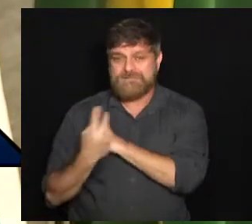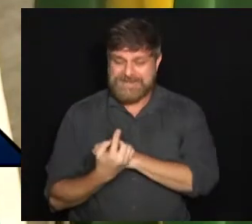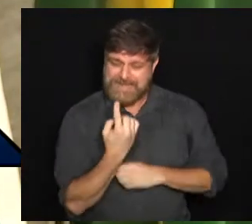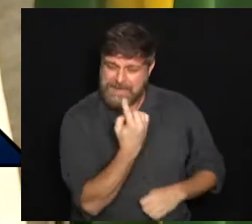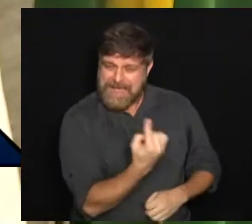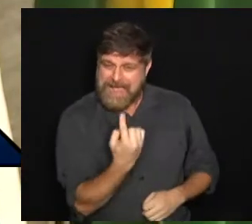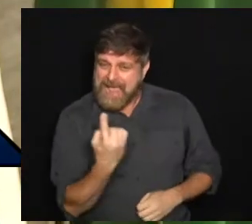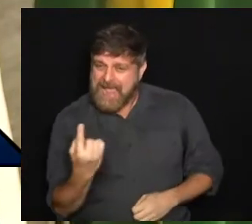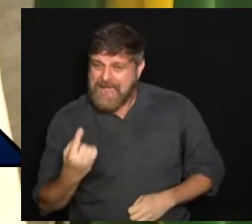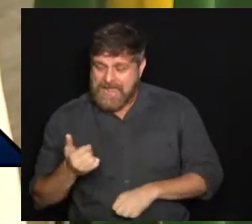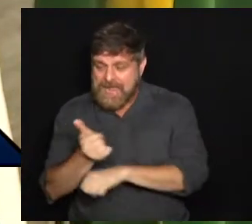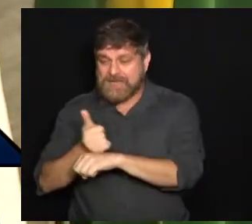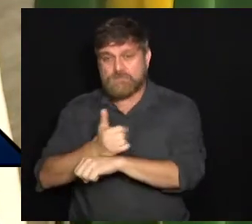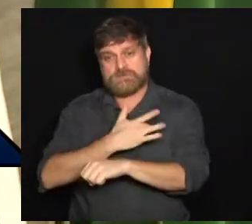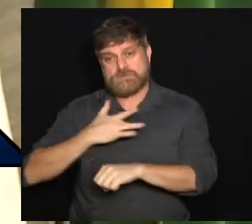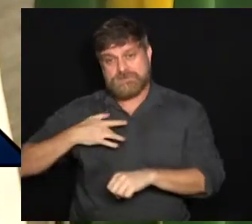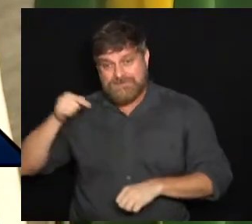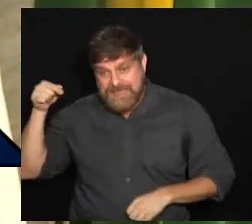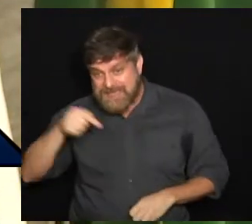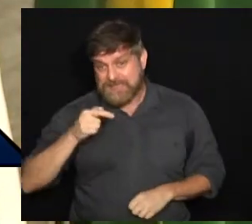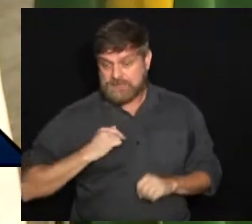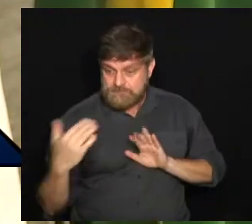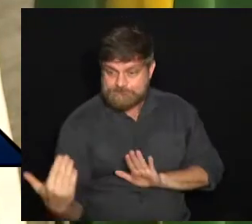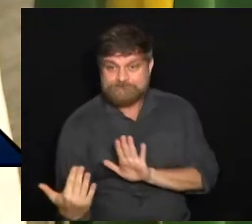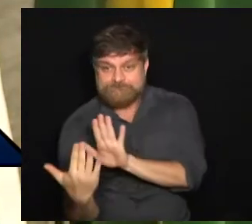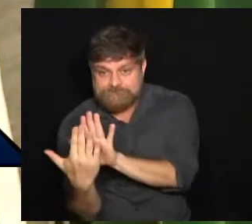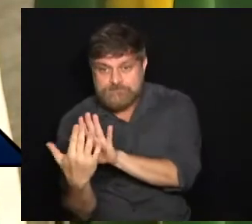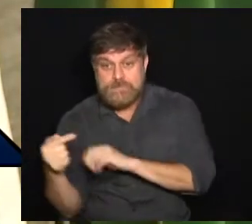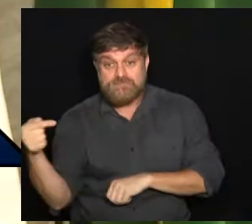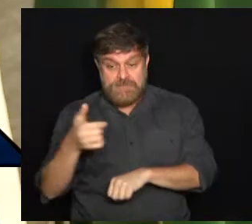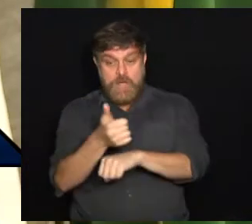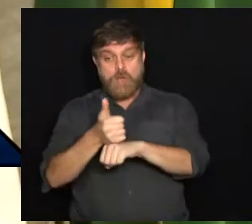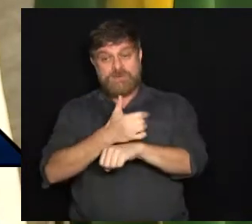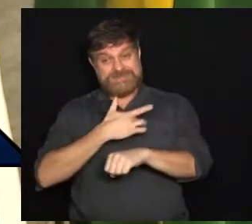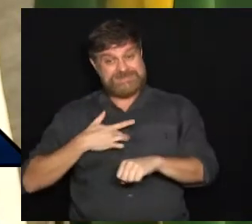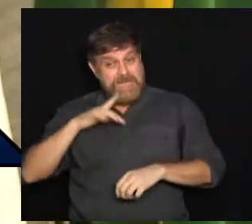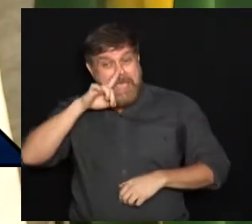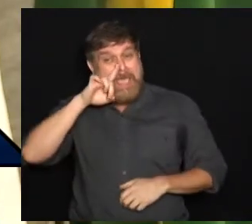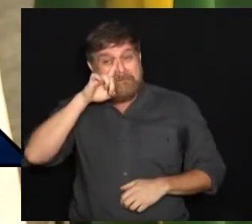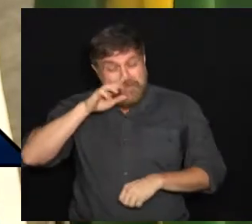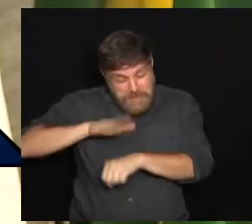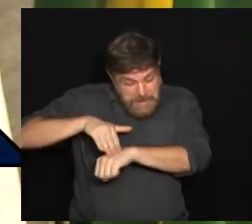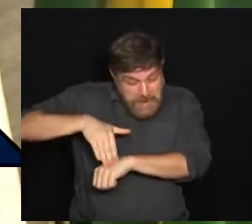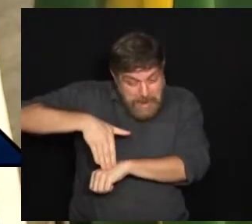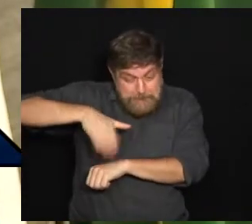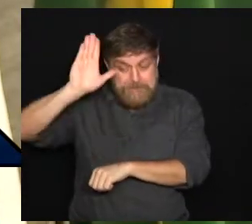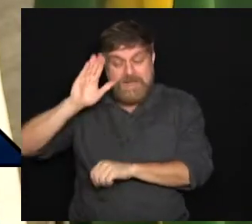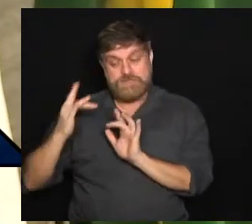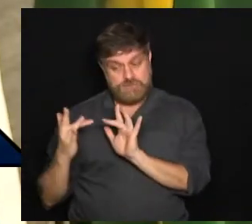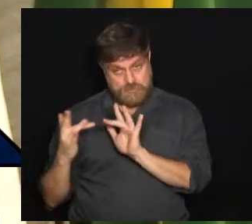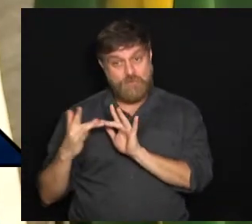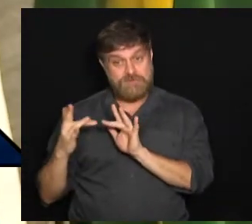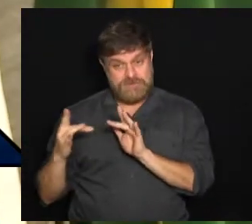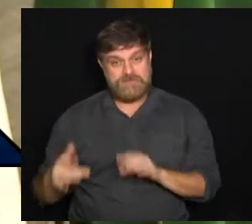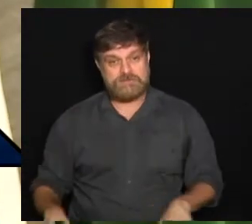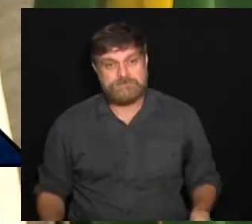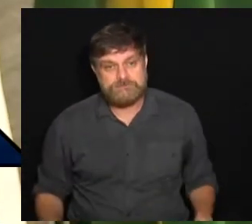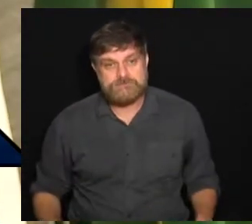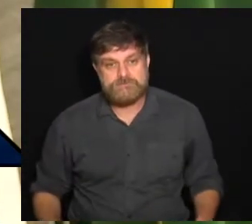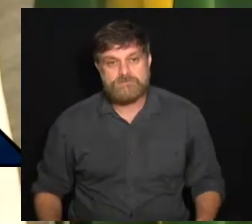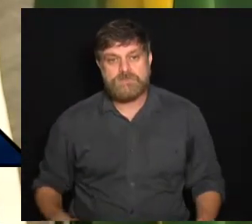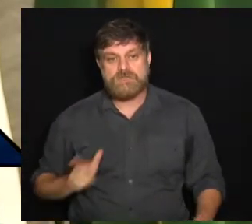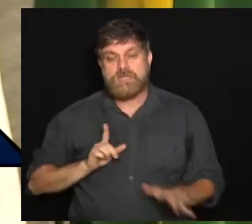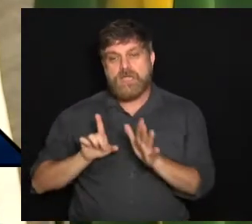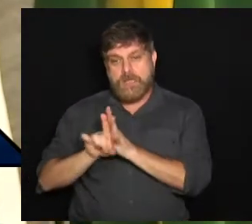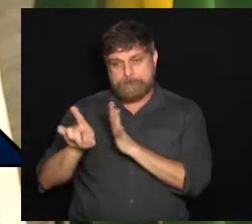todos os profissionais de saúde, porque eles são linha de frente e eles de fato têm risco muito aumentado de exposição. Agora, quem me pergunta aqui pra